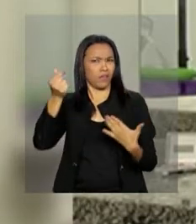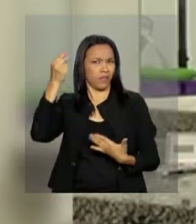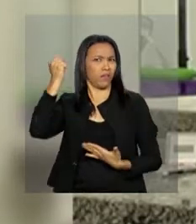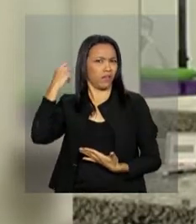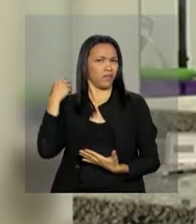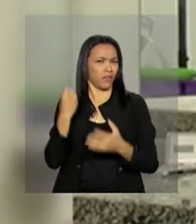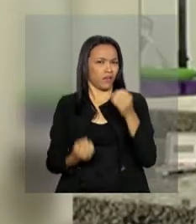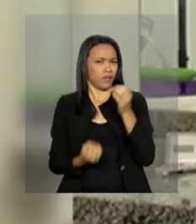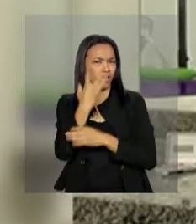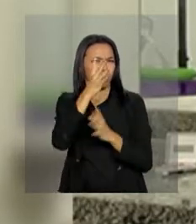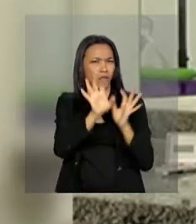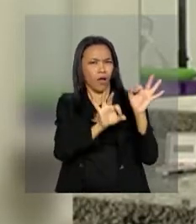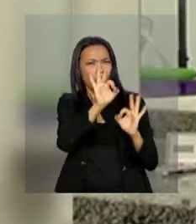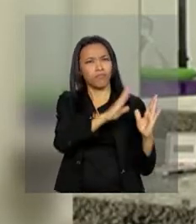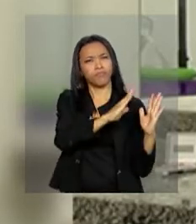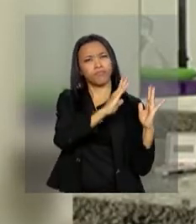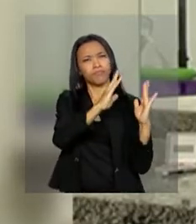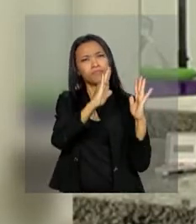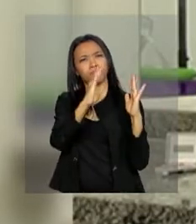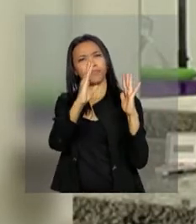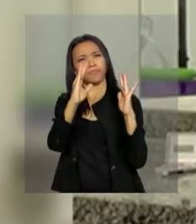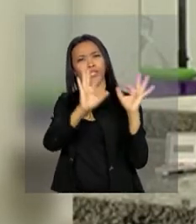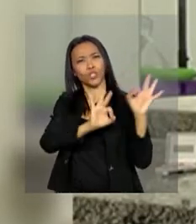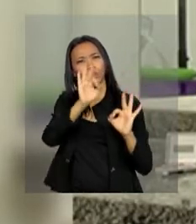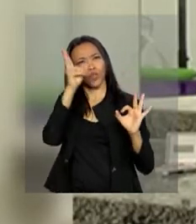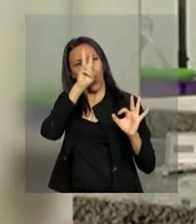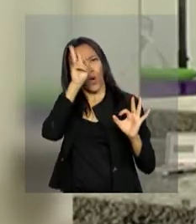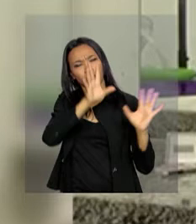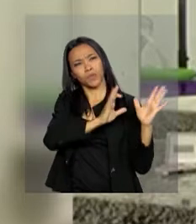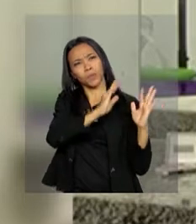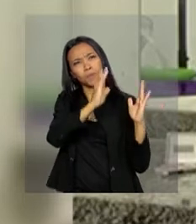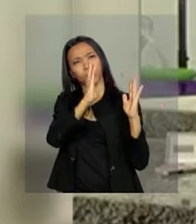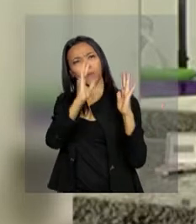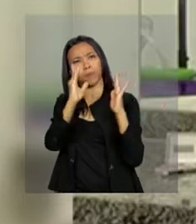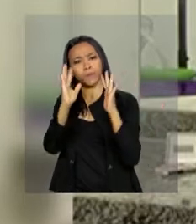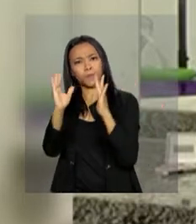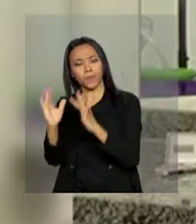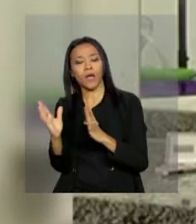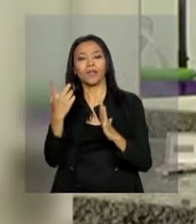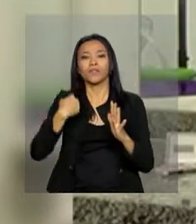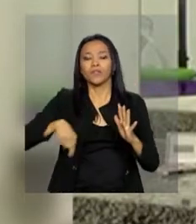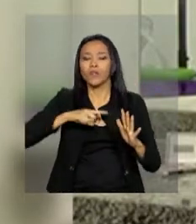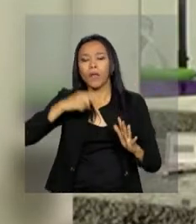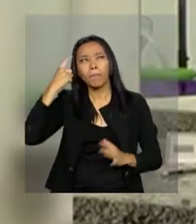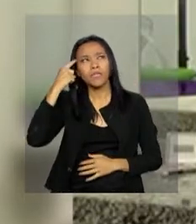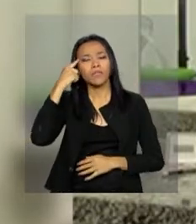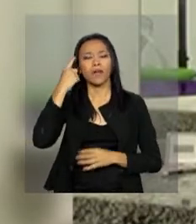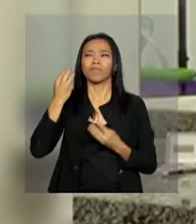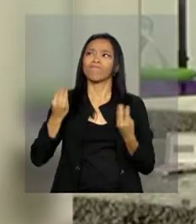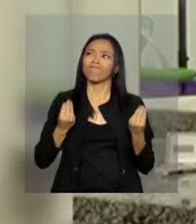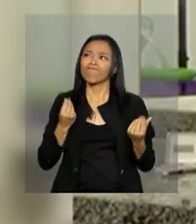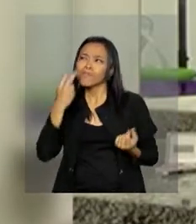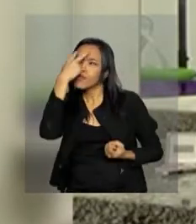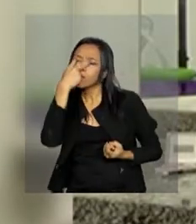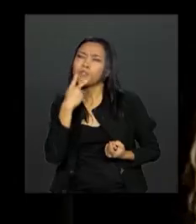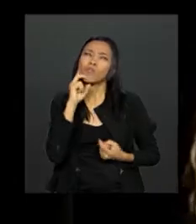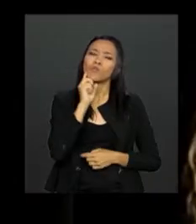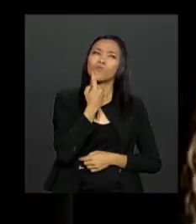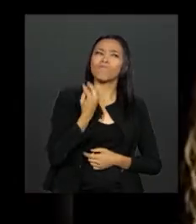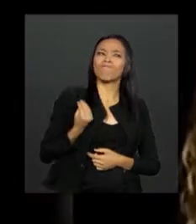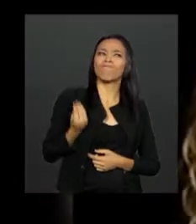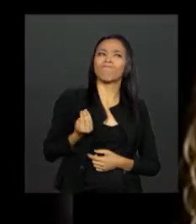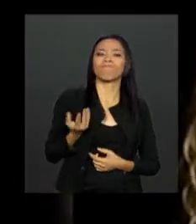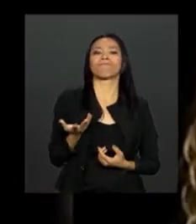da dramaturgia, da união dessas histórias, a gente já pensava nos cegos e nos surdos.